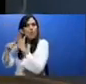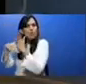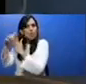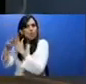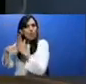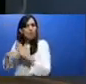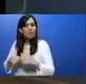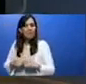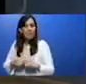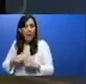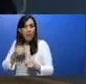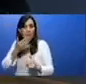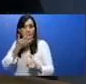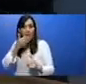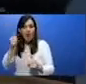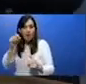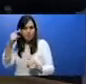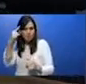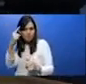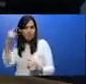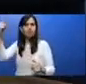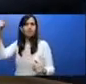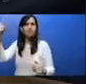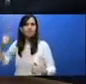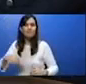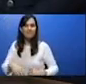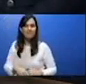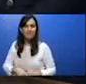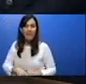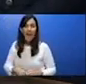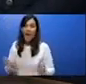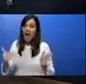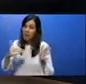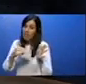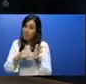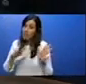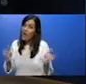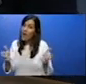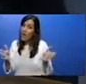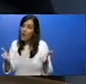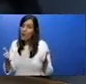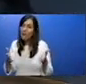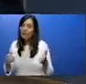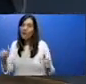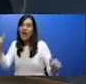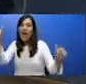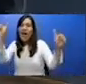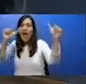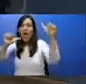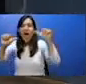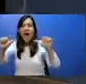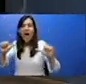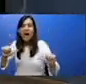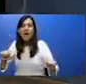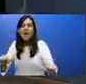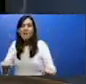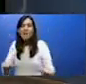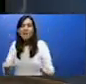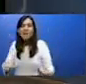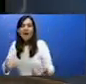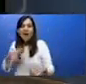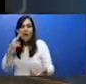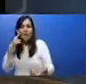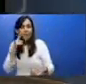se destacar. Até hoje, a sua obra é vista como mais